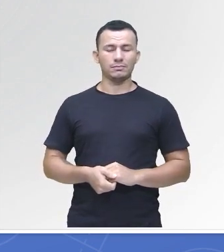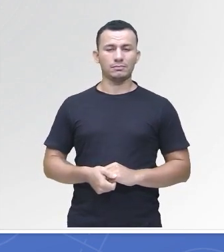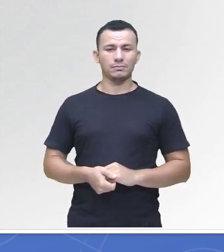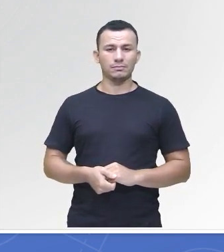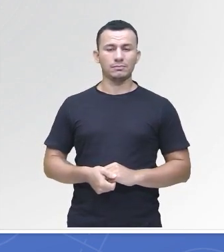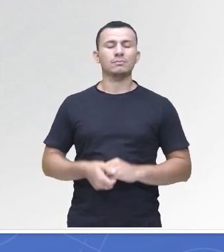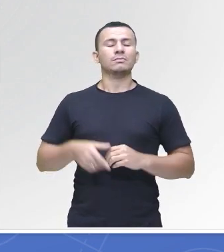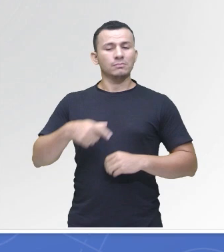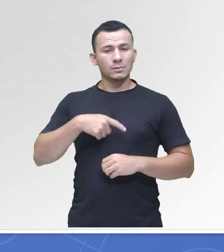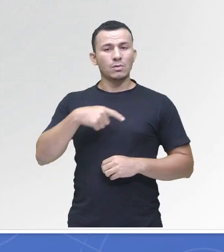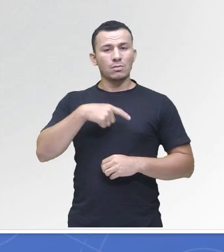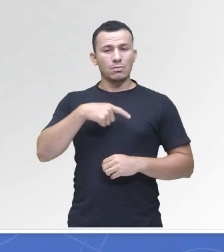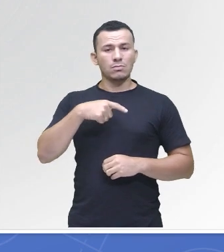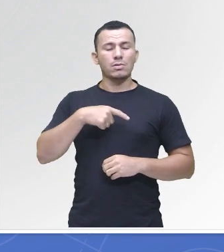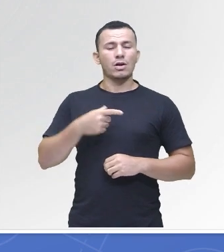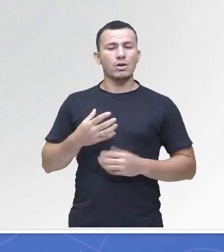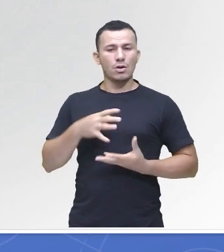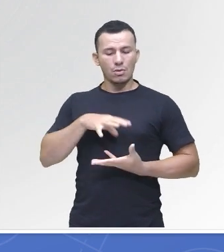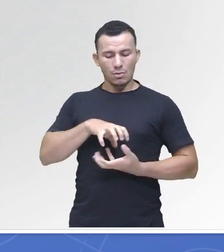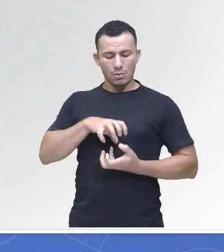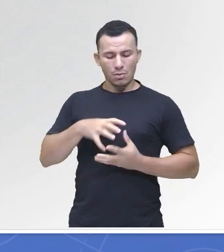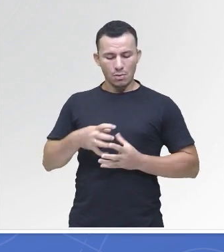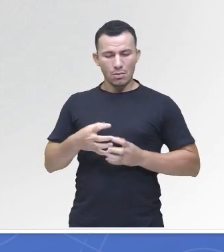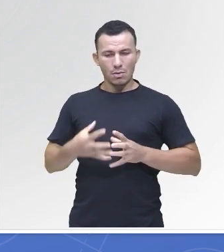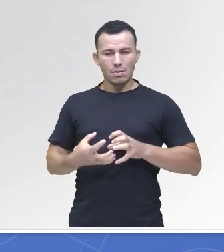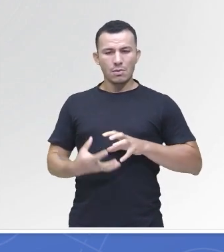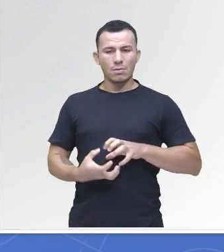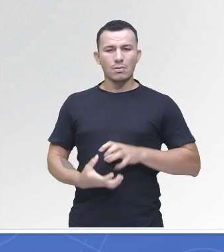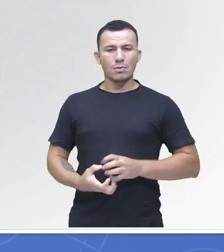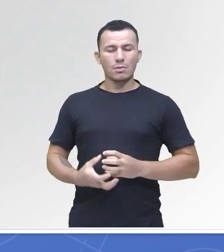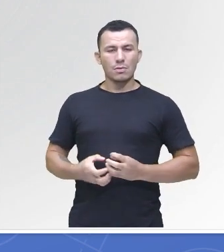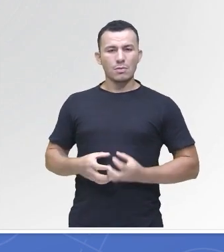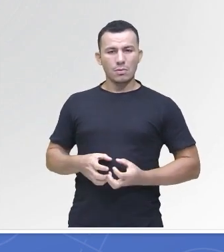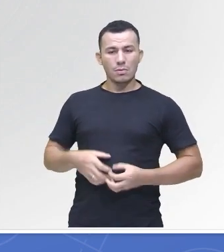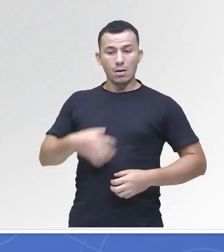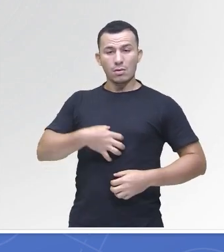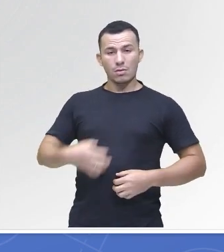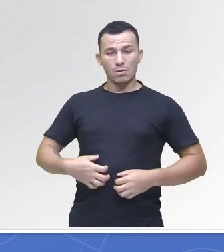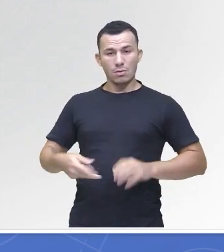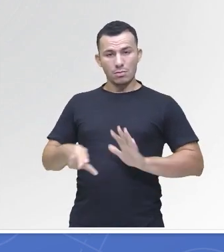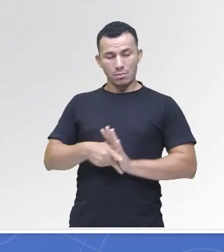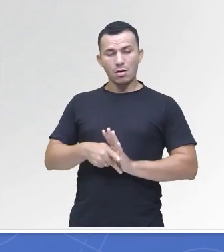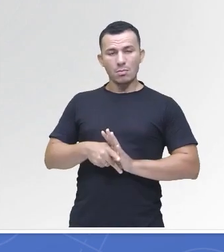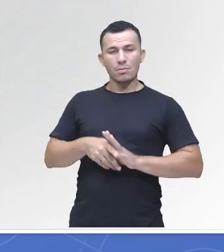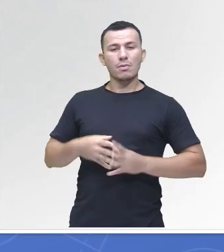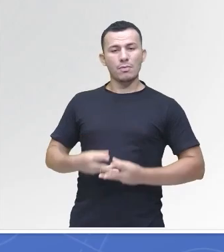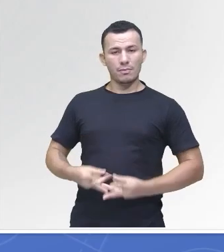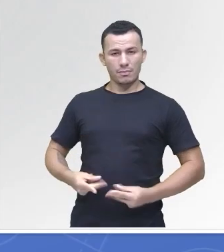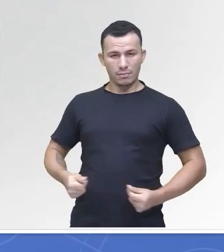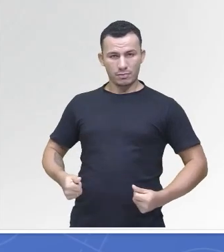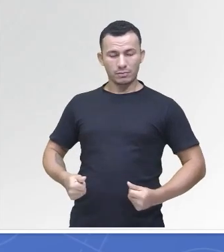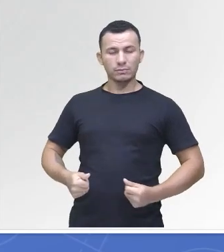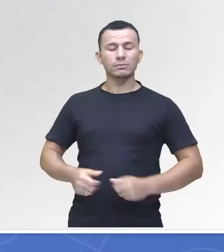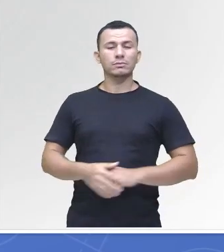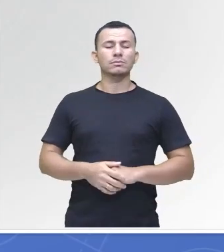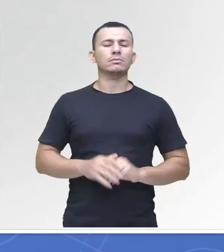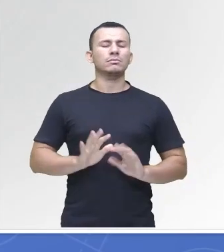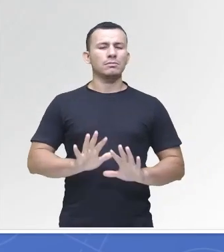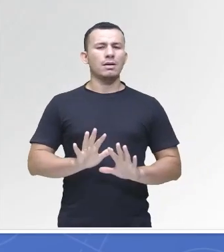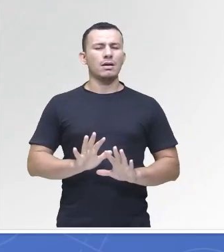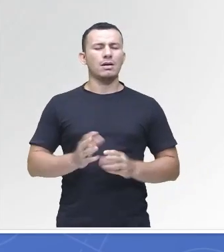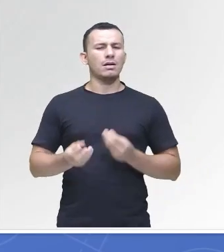levados até aqueles órgãos que são excretores para fazer a sua eliminação. Tá? Então a gente pode fazer uma comparação desse